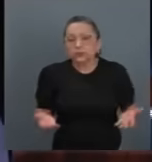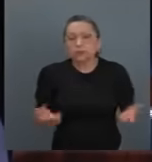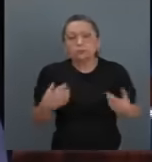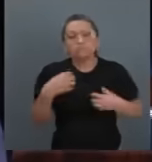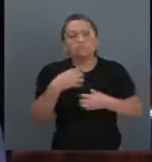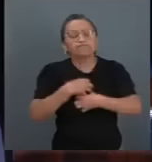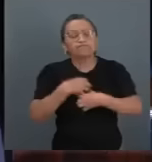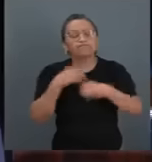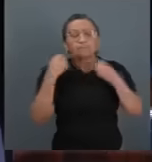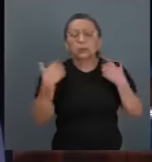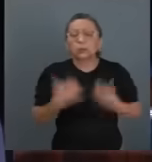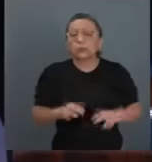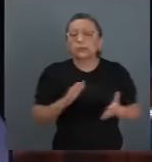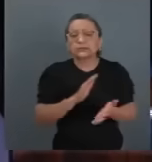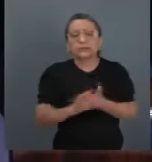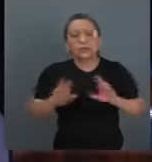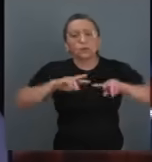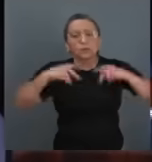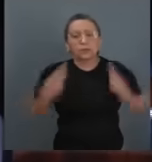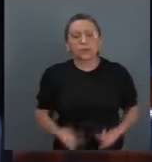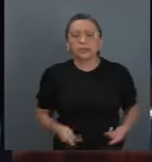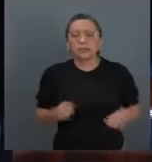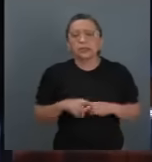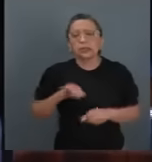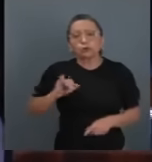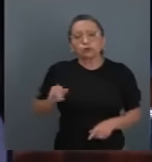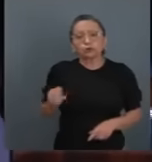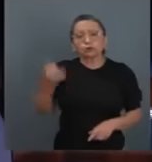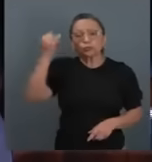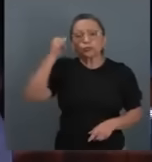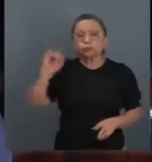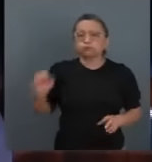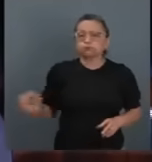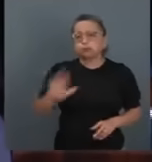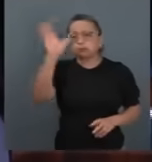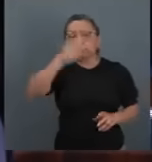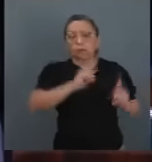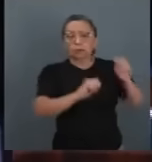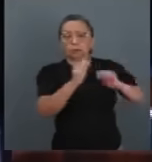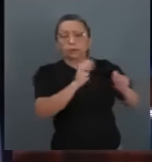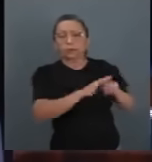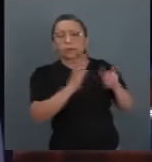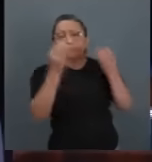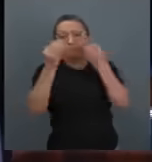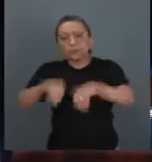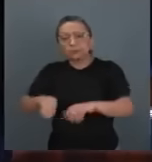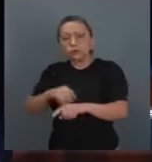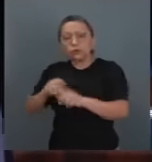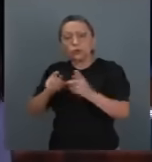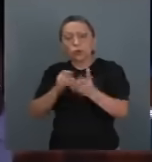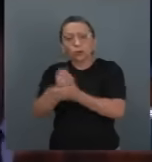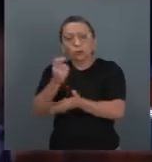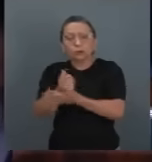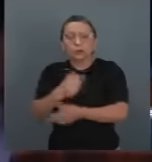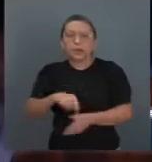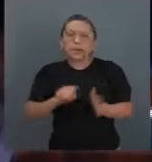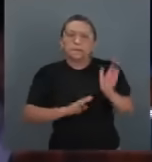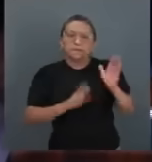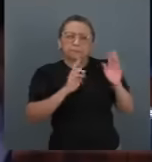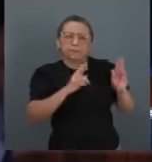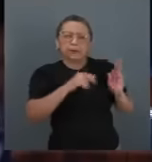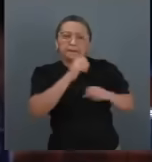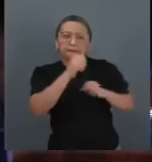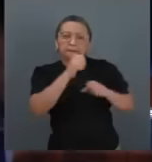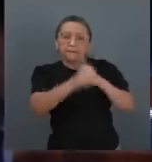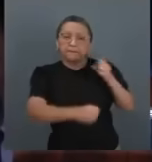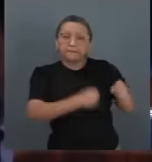situação desumana. A taxa de juros asfixia o crescimento econômico e penaliza o consumo. A projeção para março de